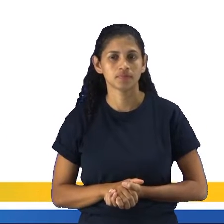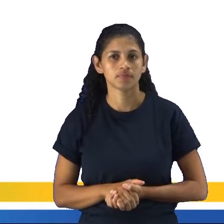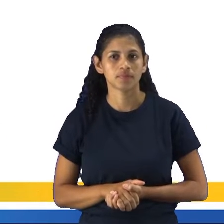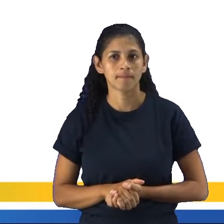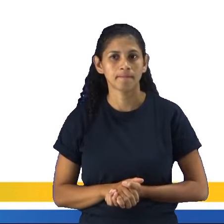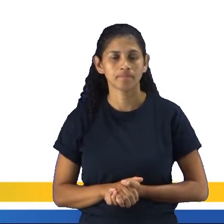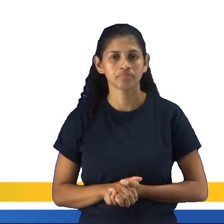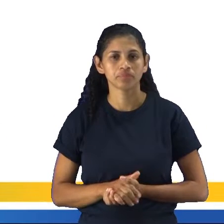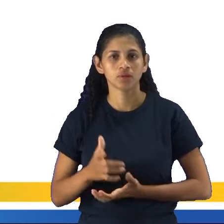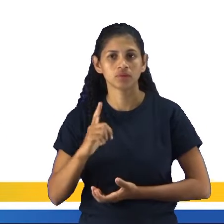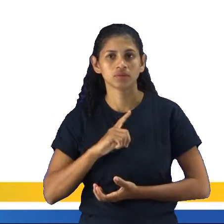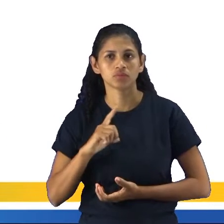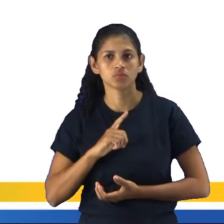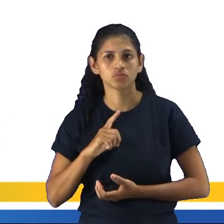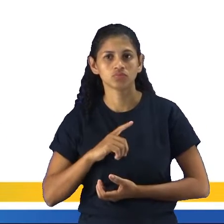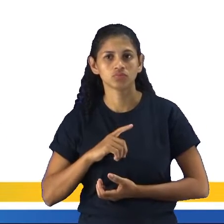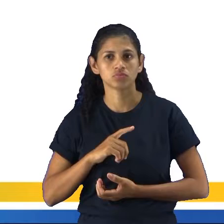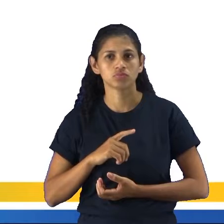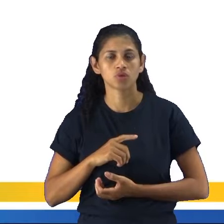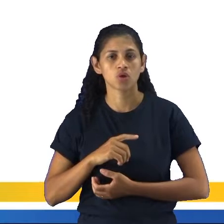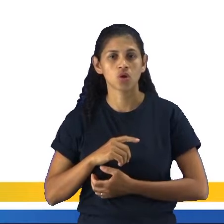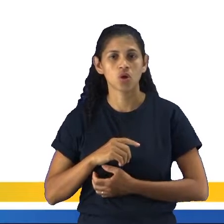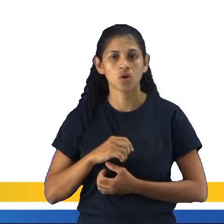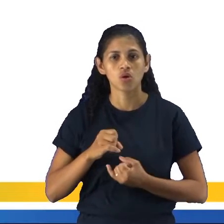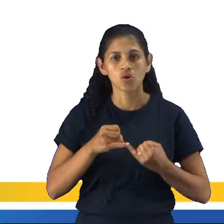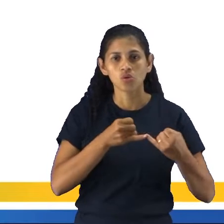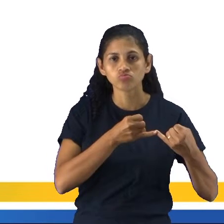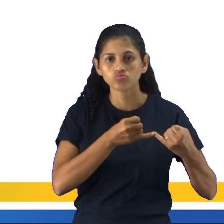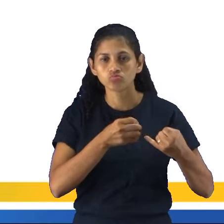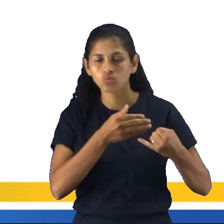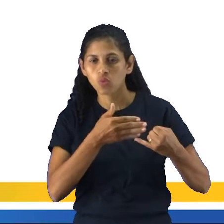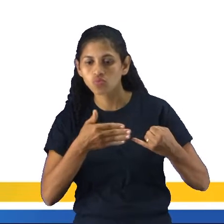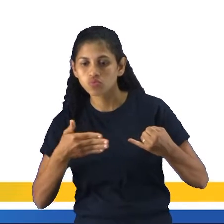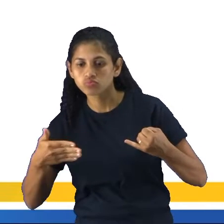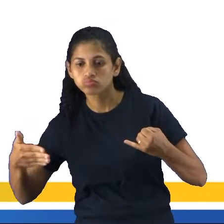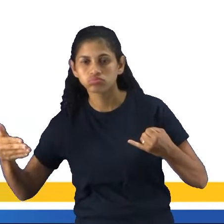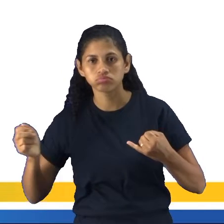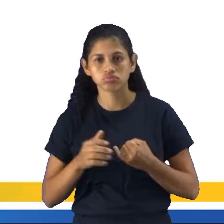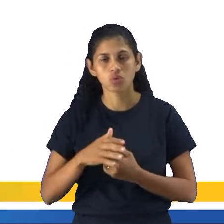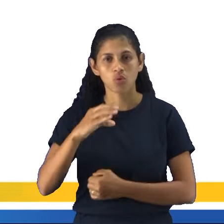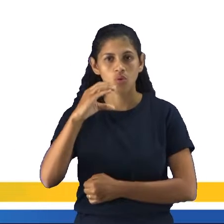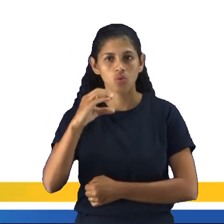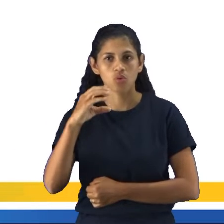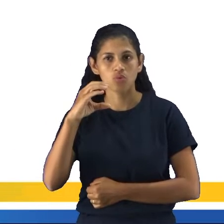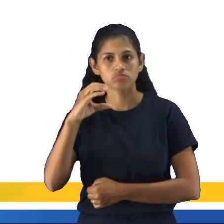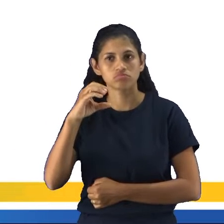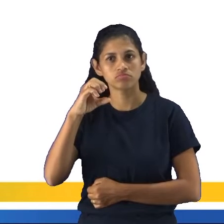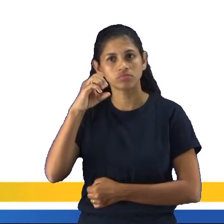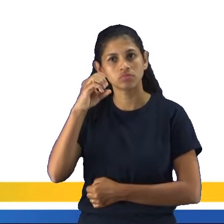Temos aí a condutibilidade térmica.